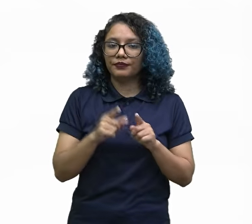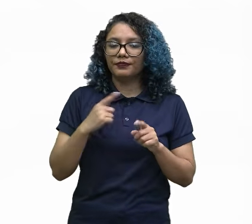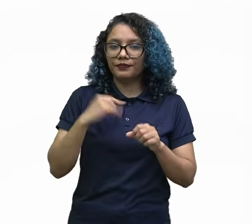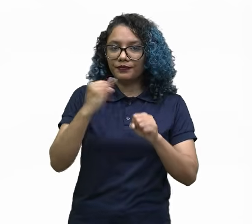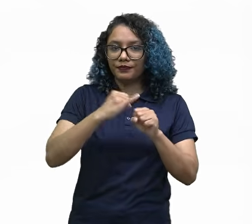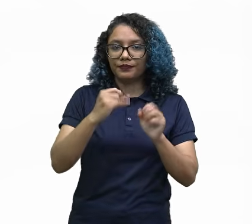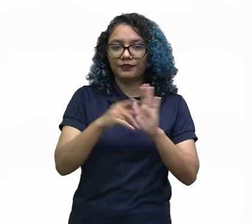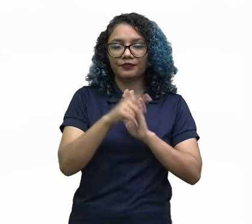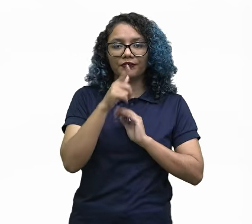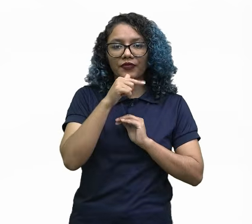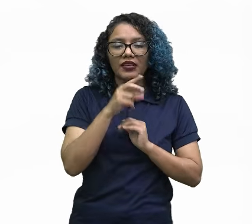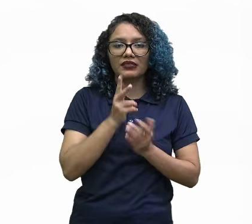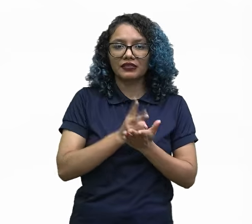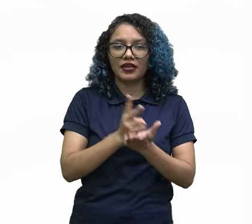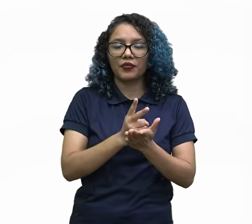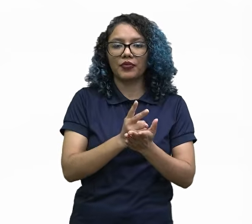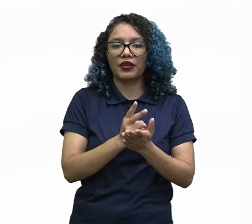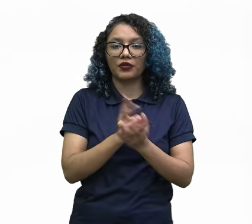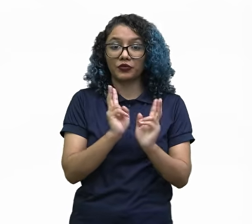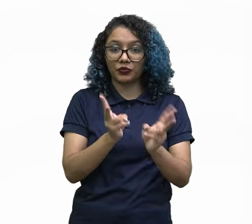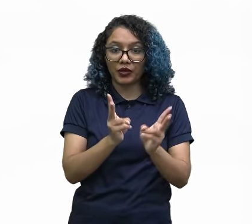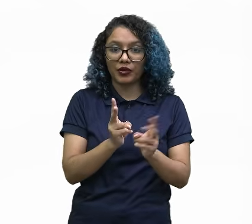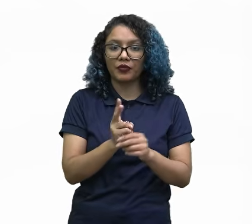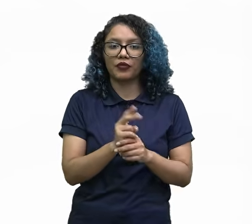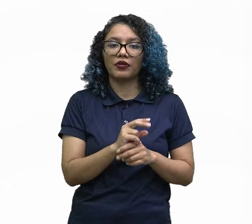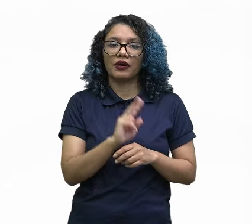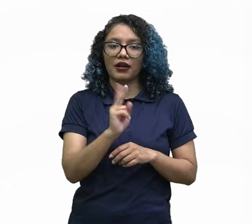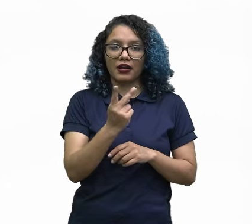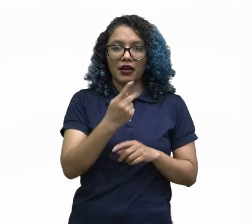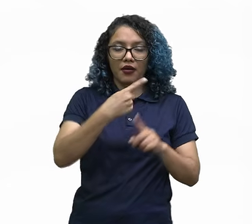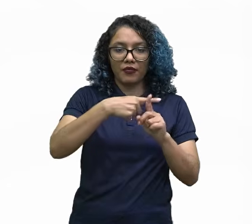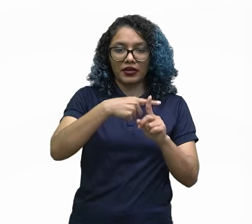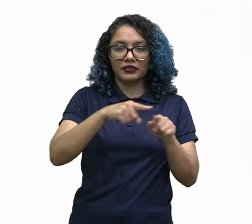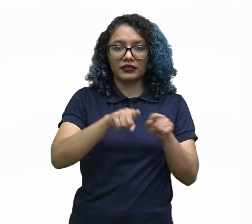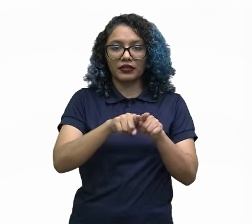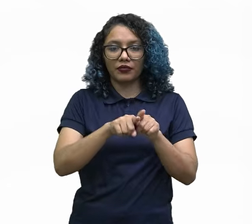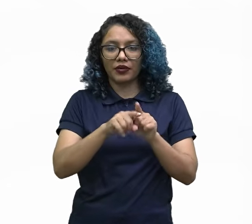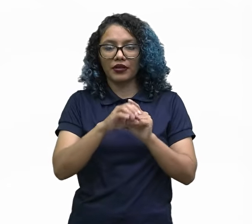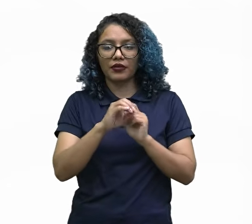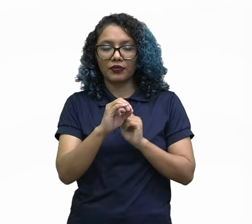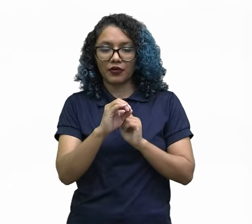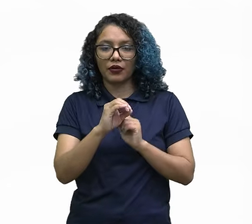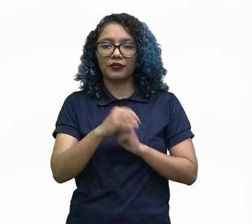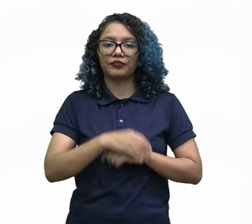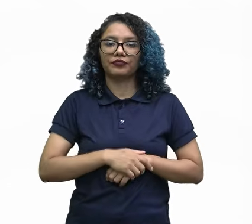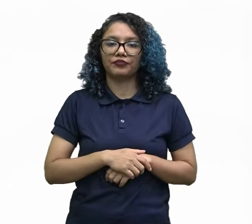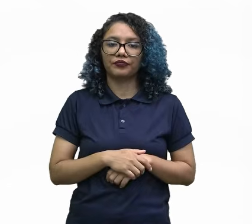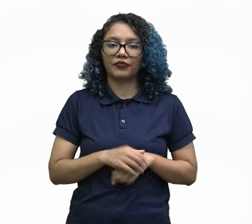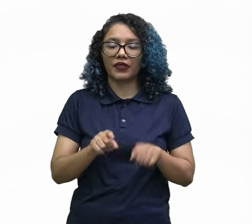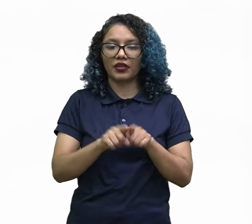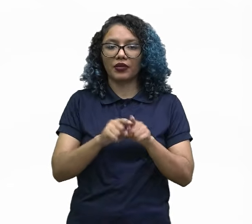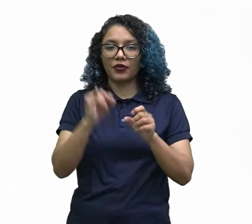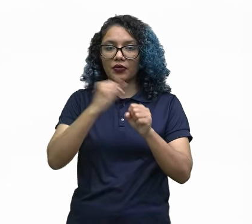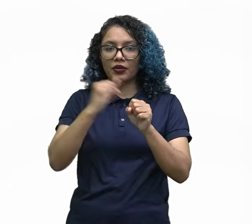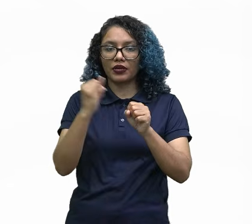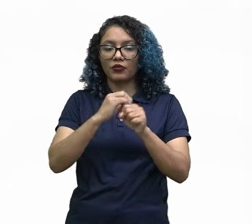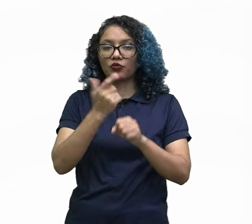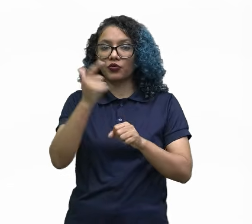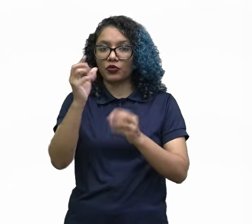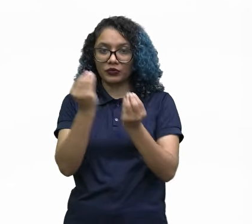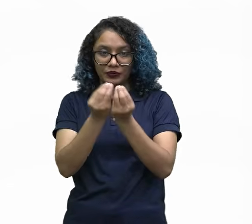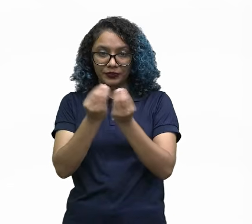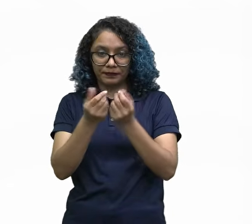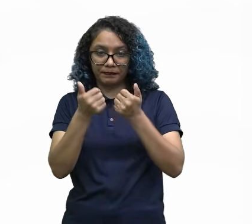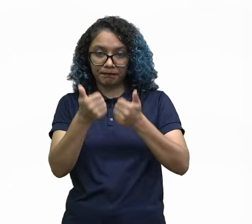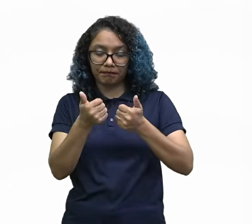que são sempre os mesmos, H+ e OH-, e os íons da outra substância presente ali na eletrólise.